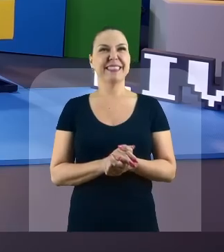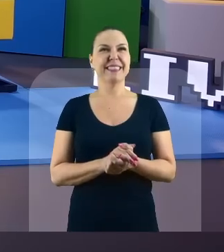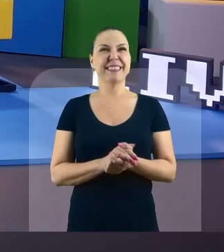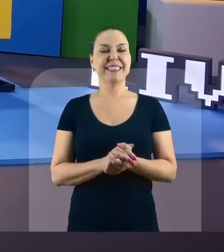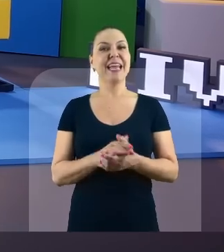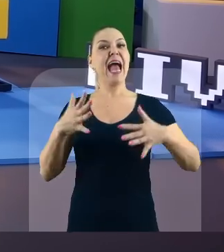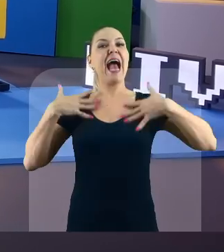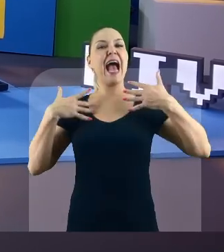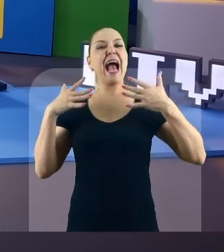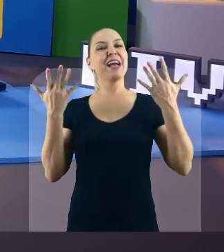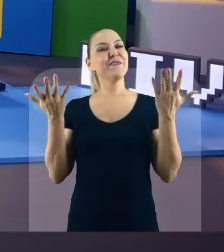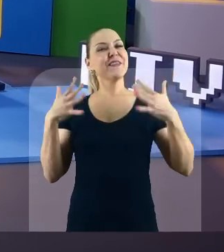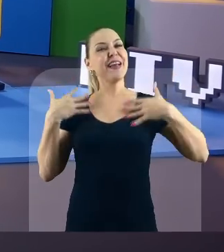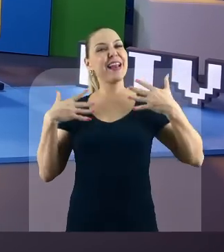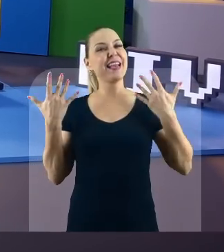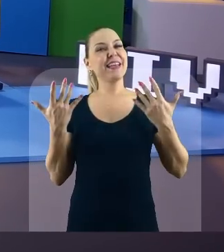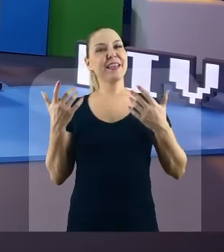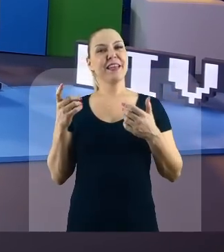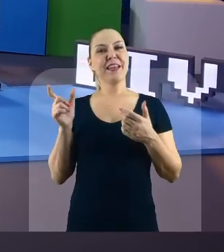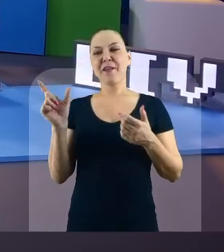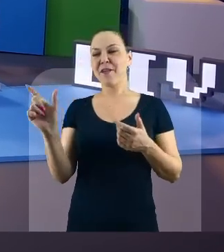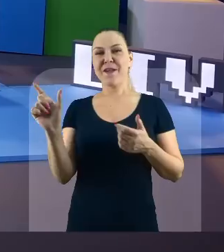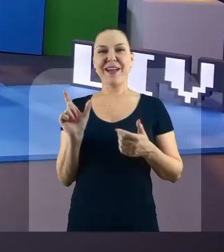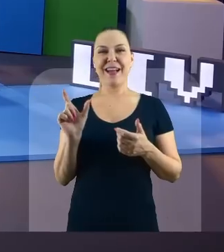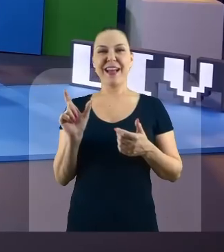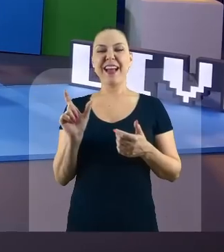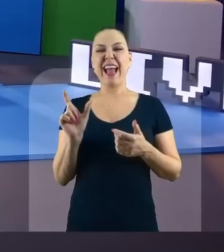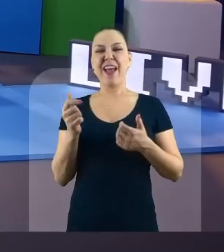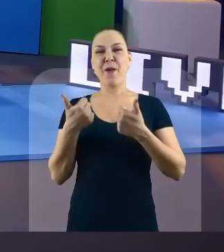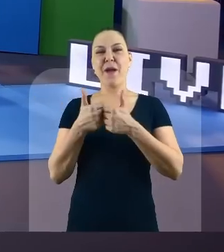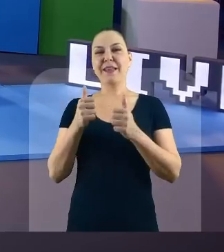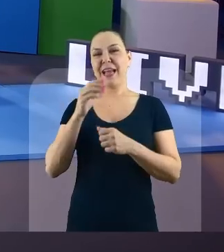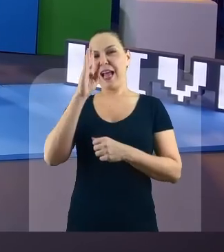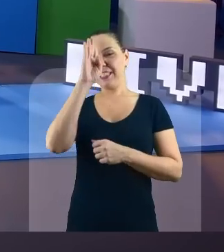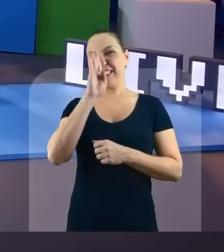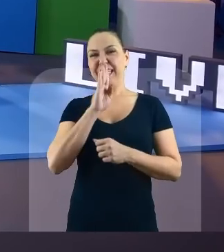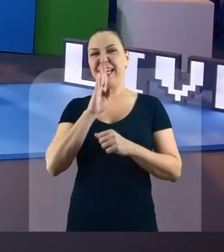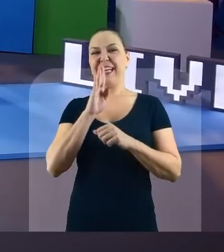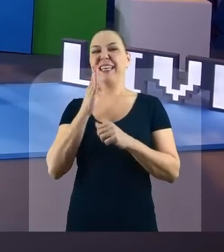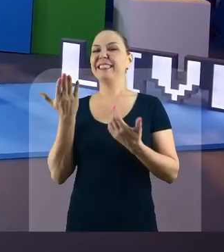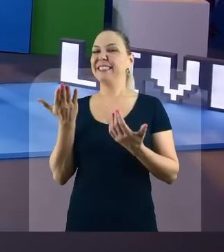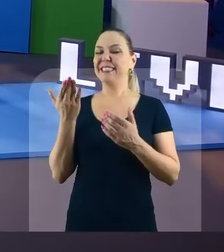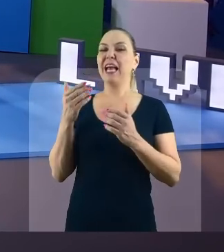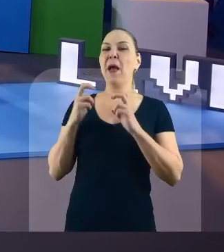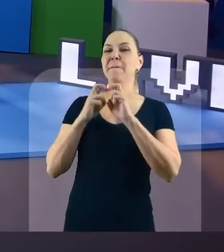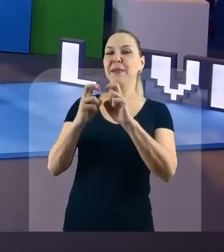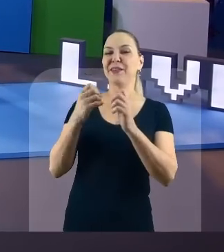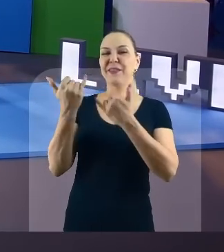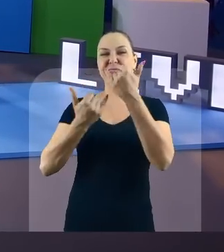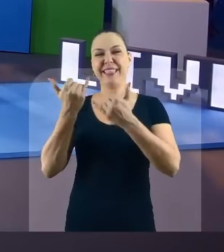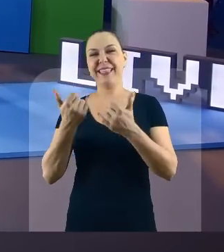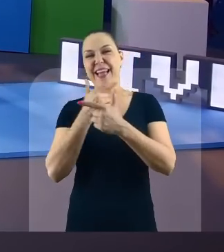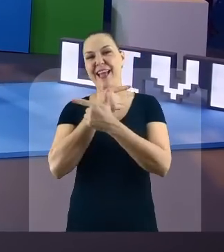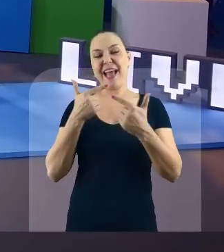Sabe qual foi a minha maior alegria? Quando eu pude tirar o meu cartão de poder andar no metrô de graça. Você tá velho. Eu vou fazer uma pergunta que eu já sei um